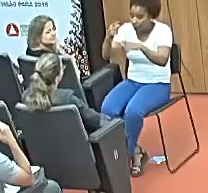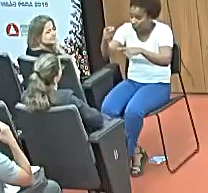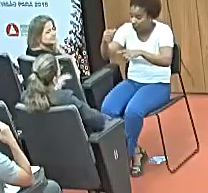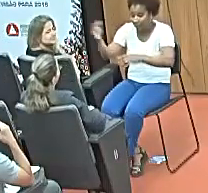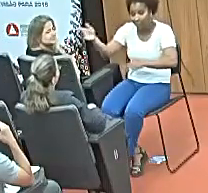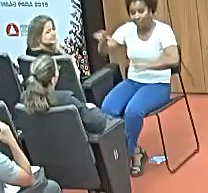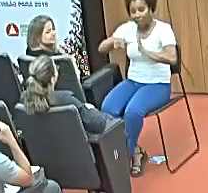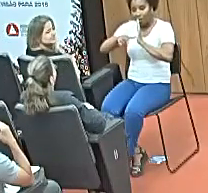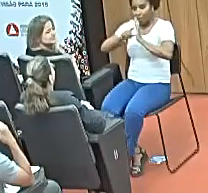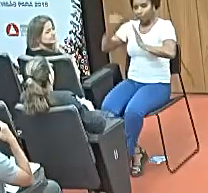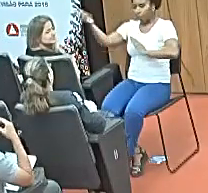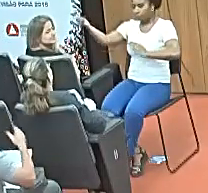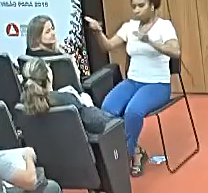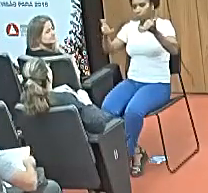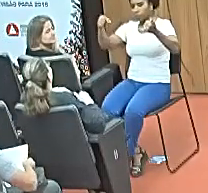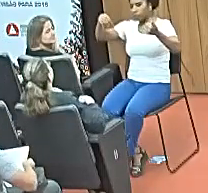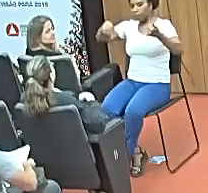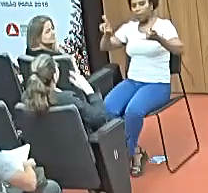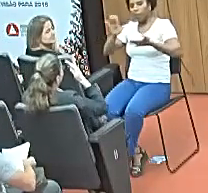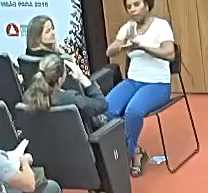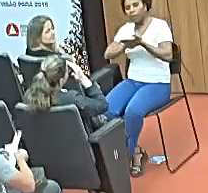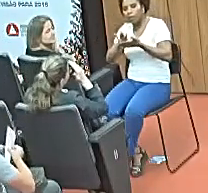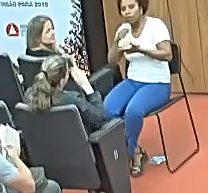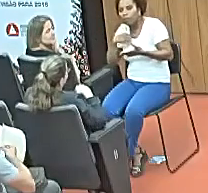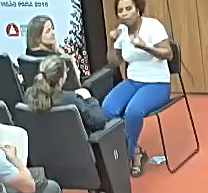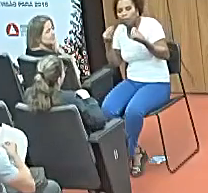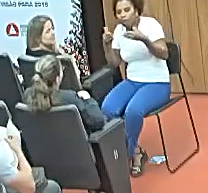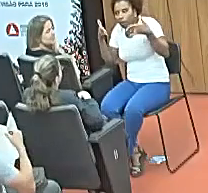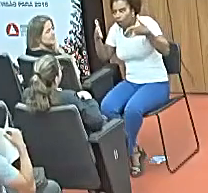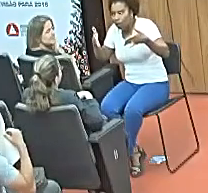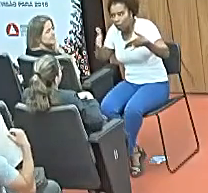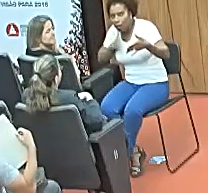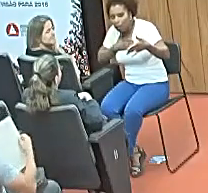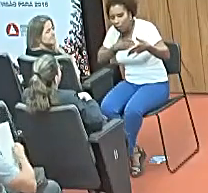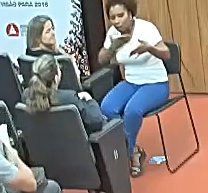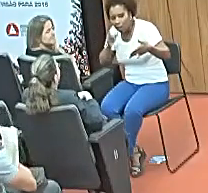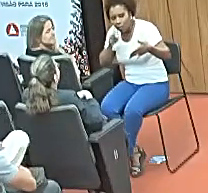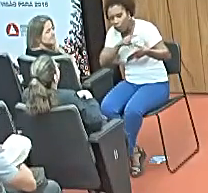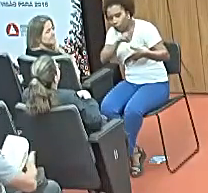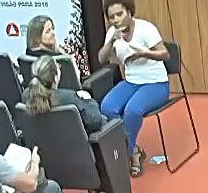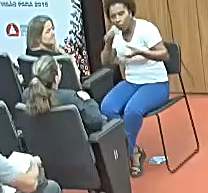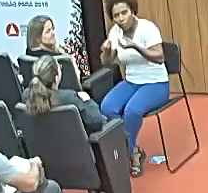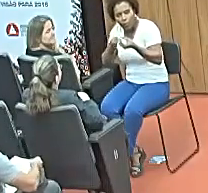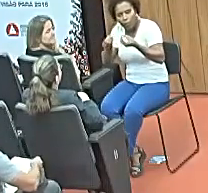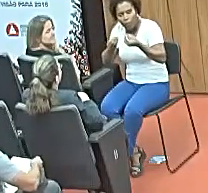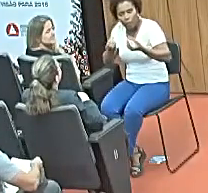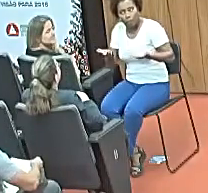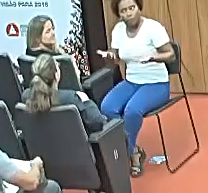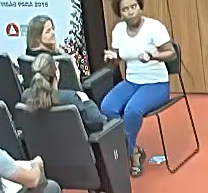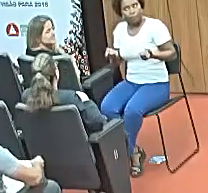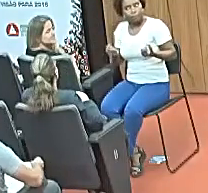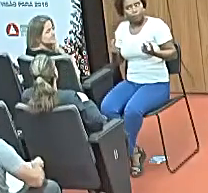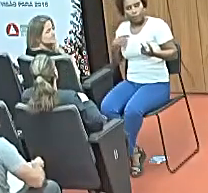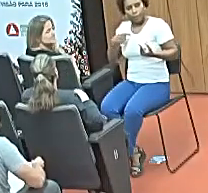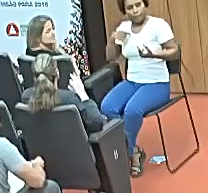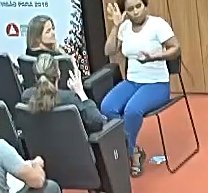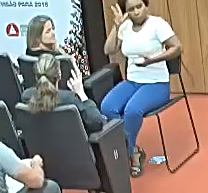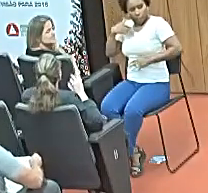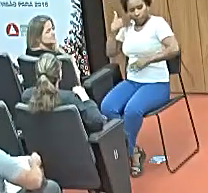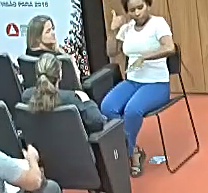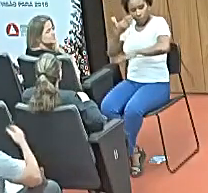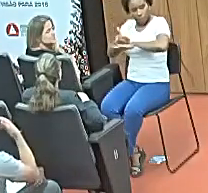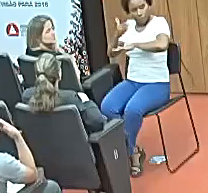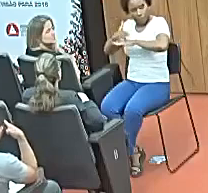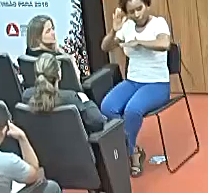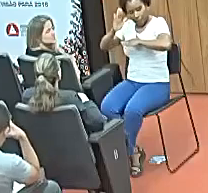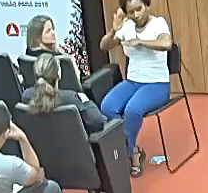boa noite meu nome é daniel souza e som dos coordenadores do movimento denominado s rio a